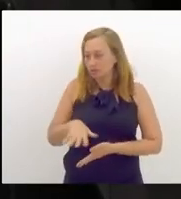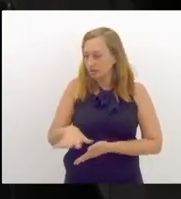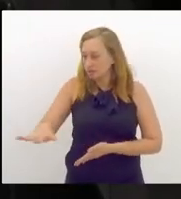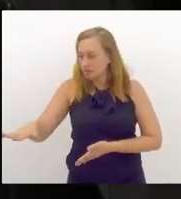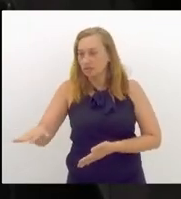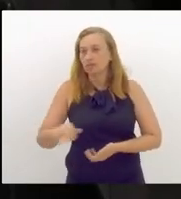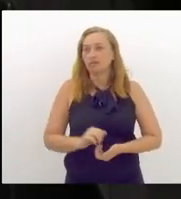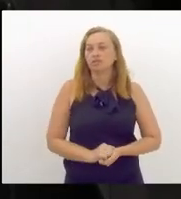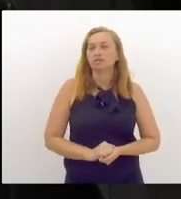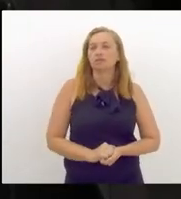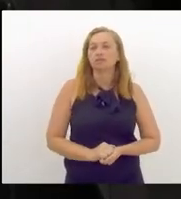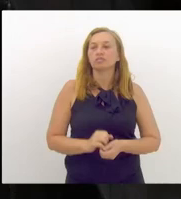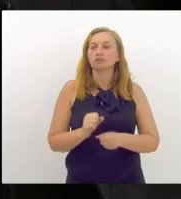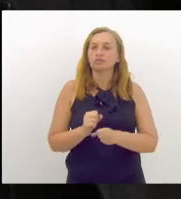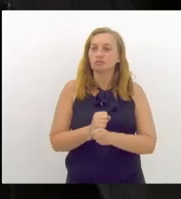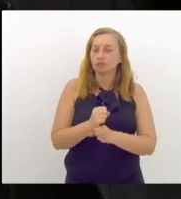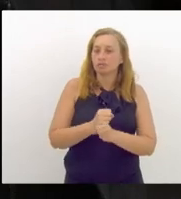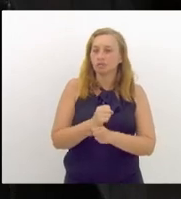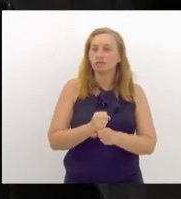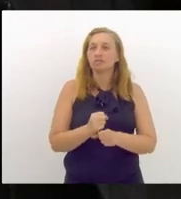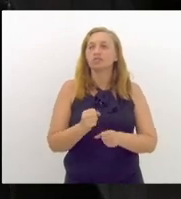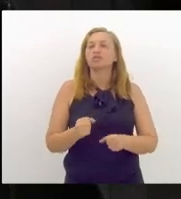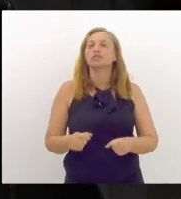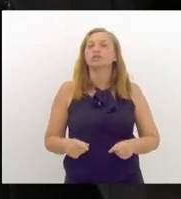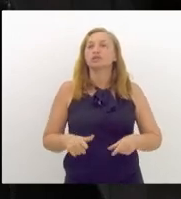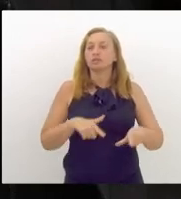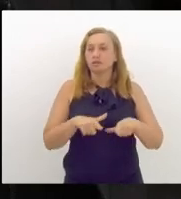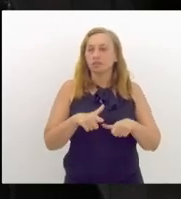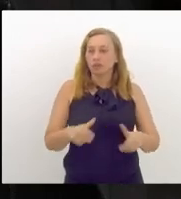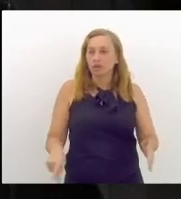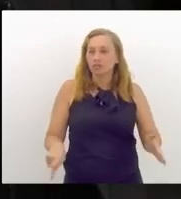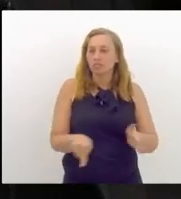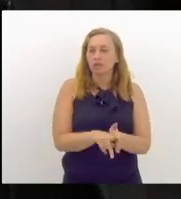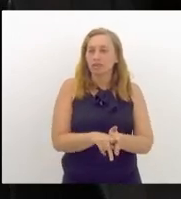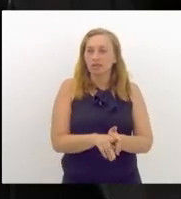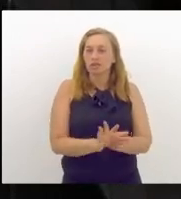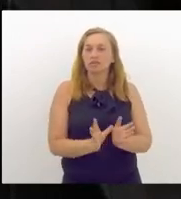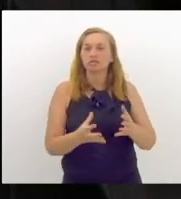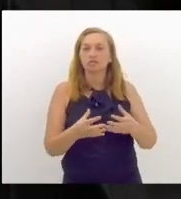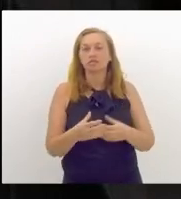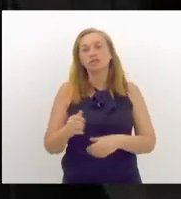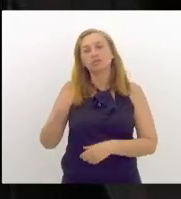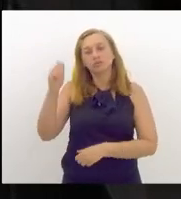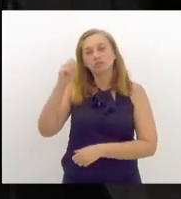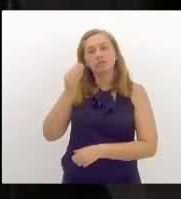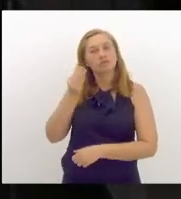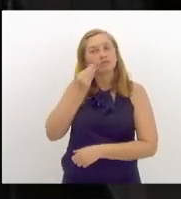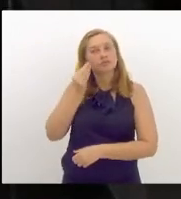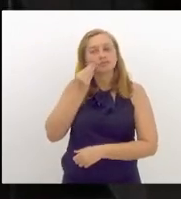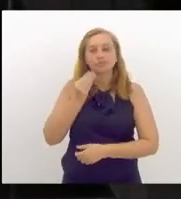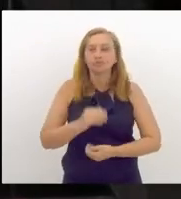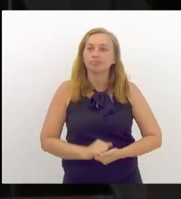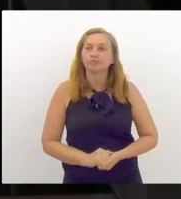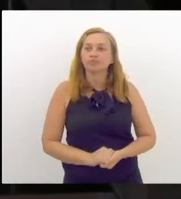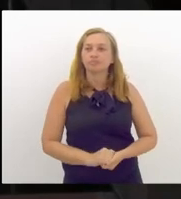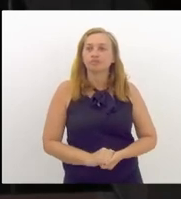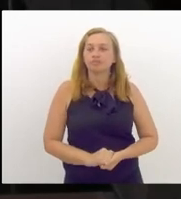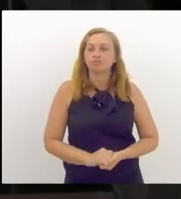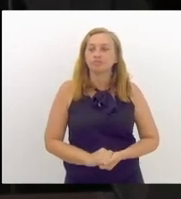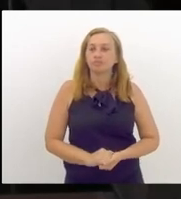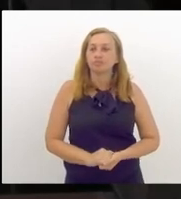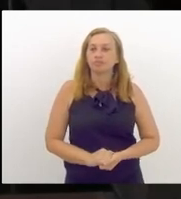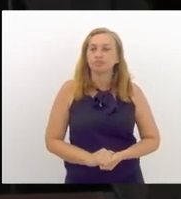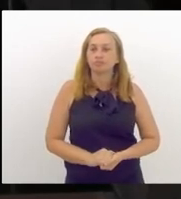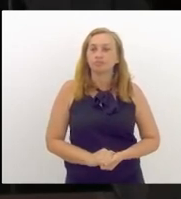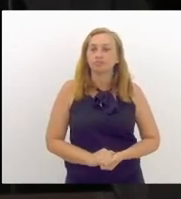E durante um tempo Fiz parte também da mandata fez parte da equipe da companheira Mônica Francisco né E